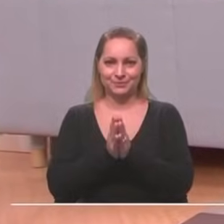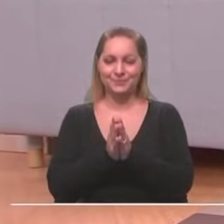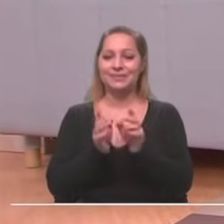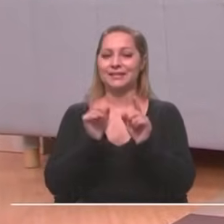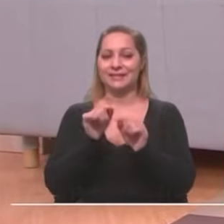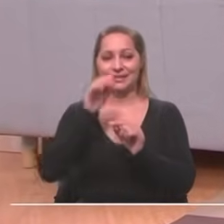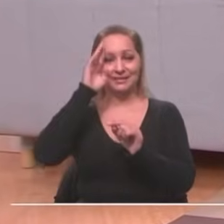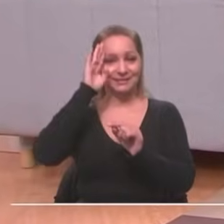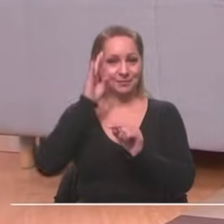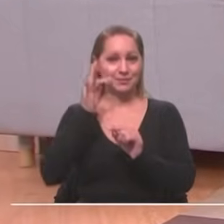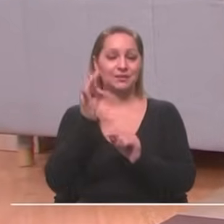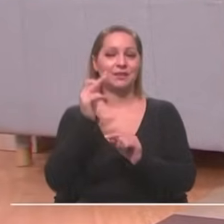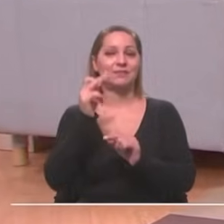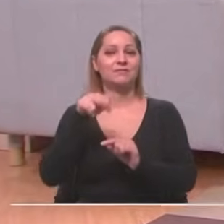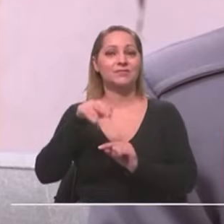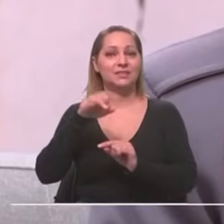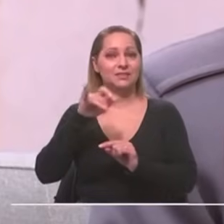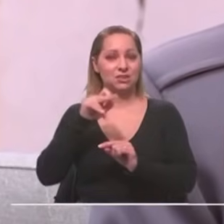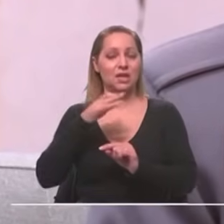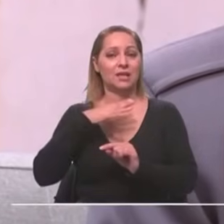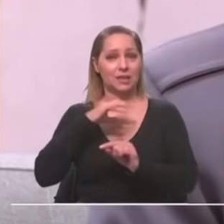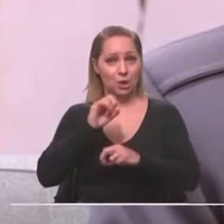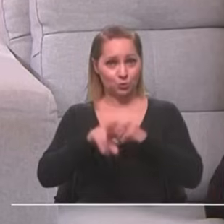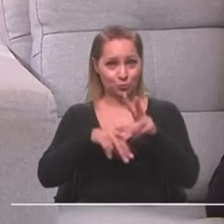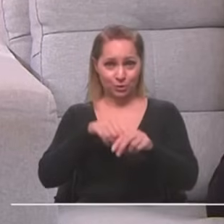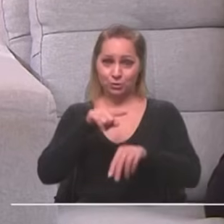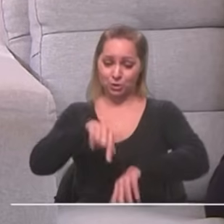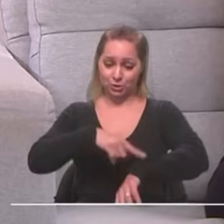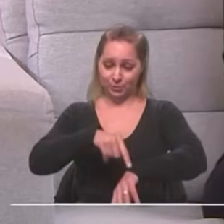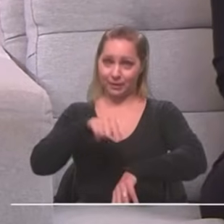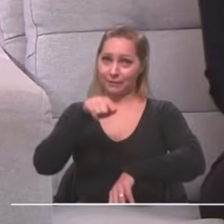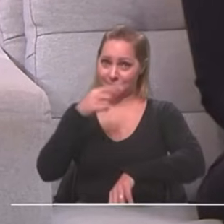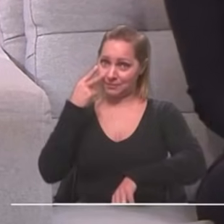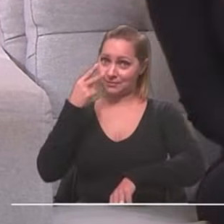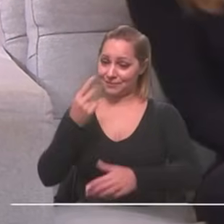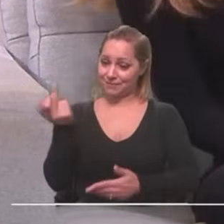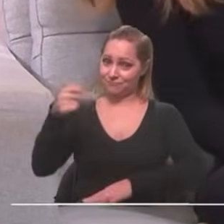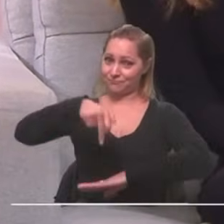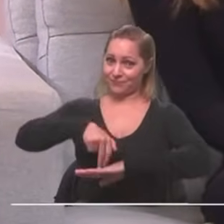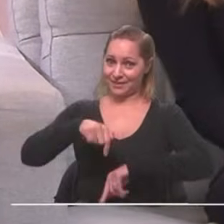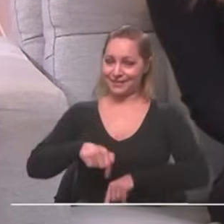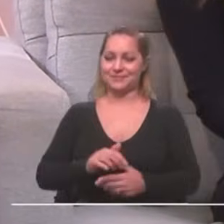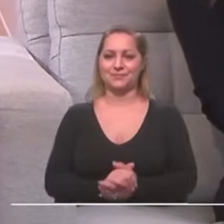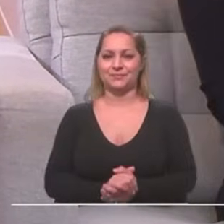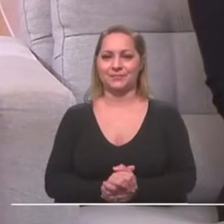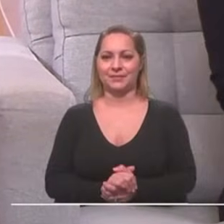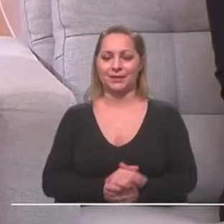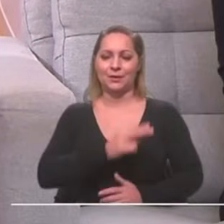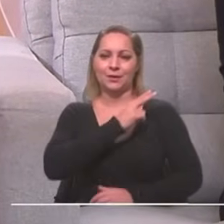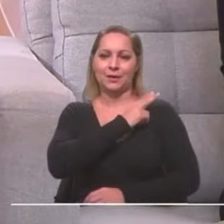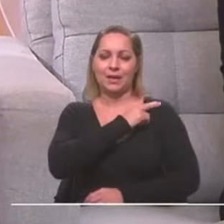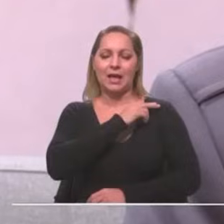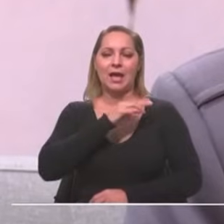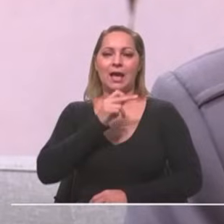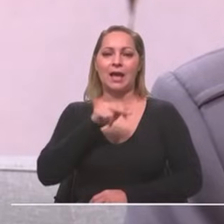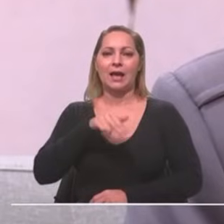já sabemos, Francisca, queres ser modelo, então nós vamos ficar aqui à espera para te ver brilhar. À espera para vir aqui. E o senhor Major André vai ficar na Roménia até